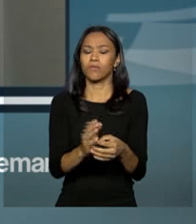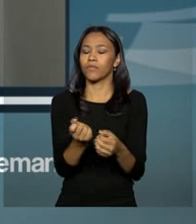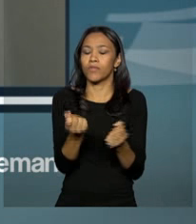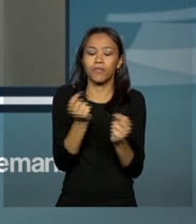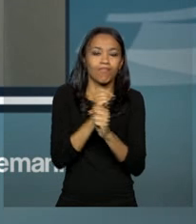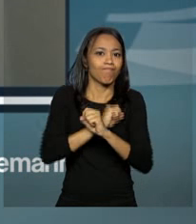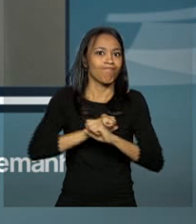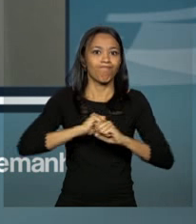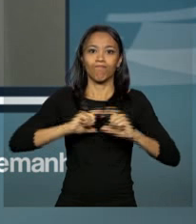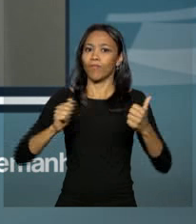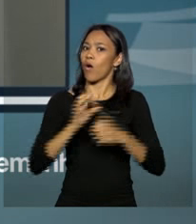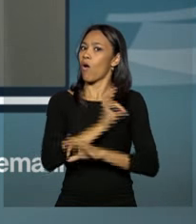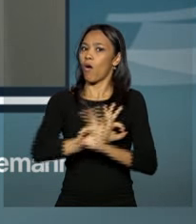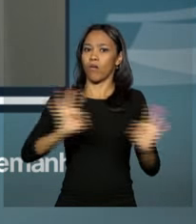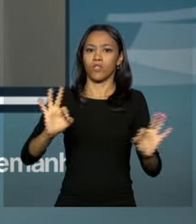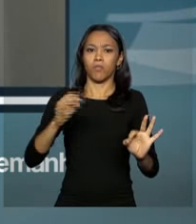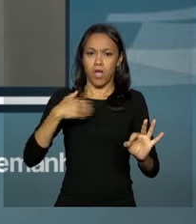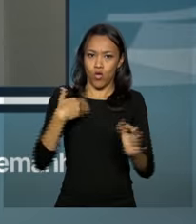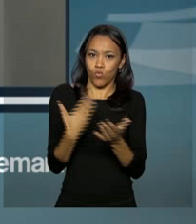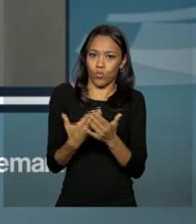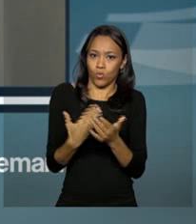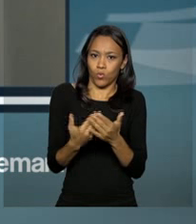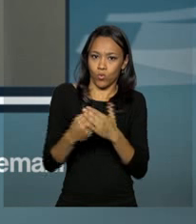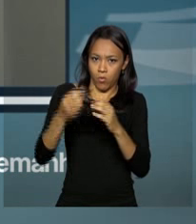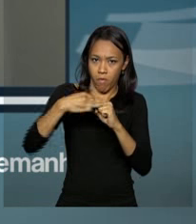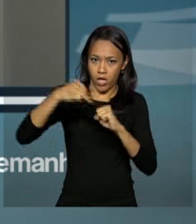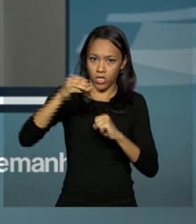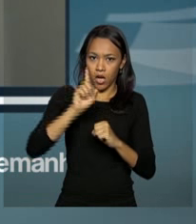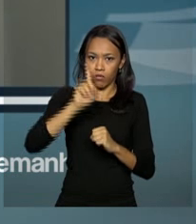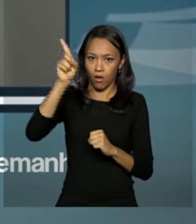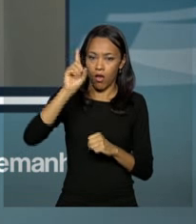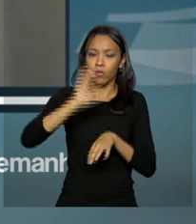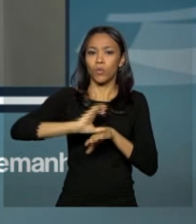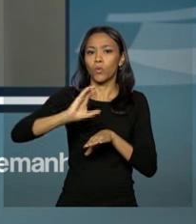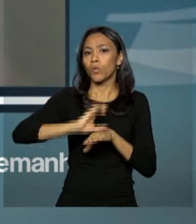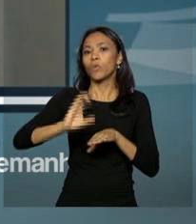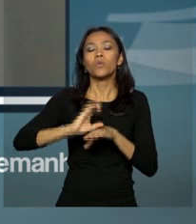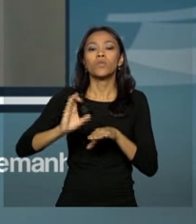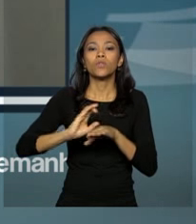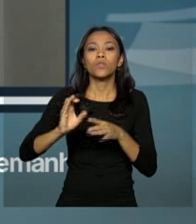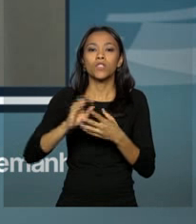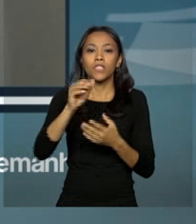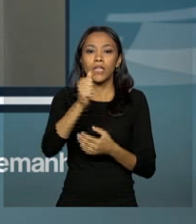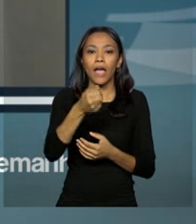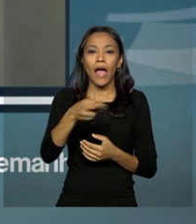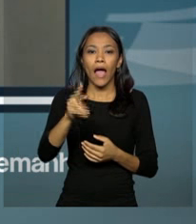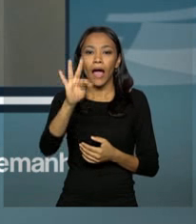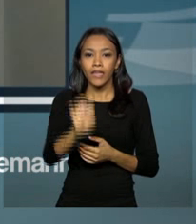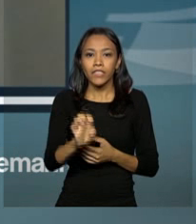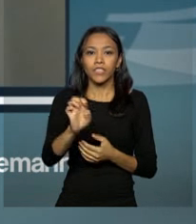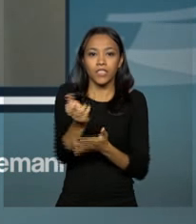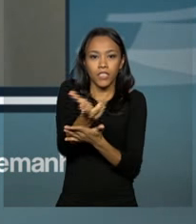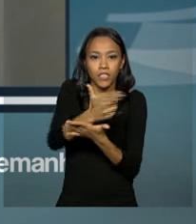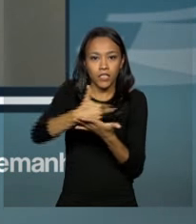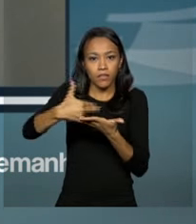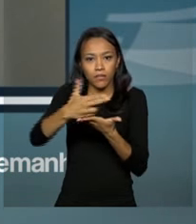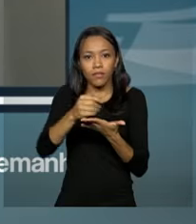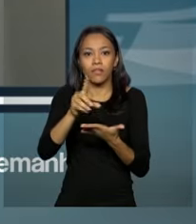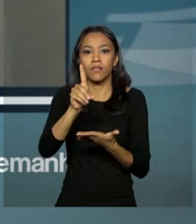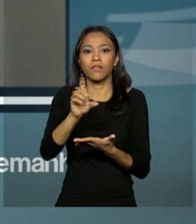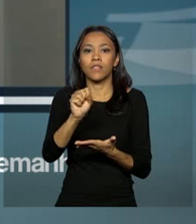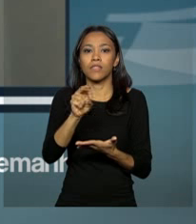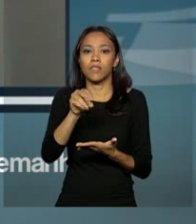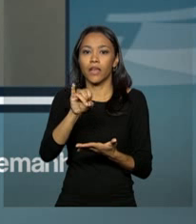incrível. Eu participei como aluna de mestrado no curso de Arte e Design e cursei paralelamente algumas